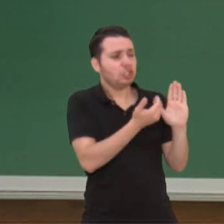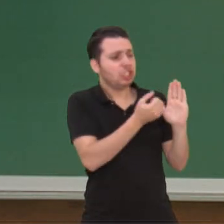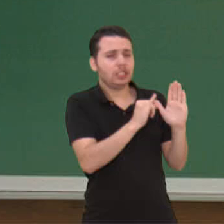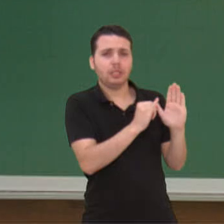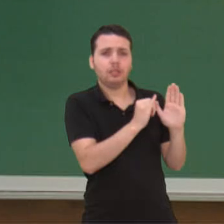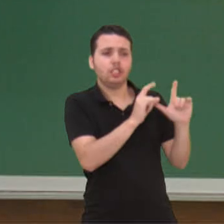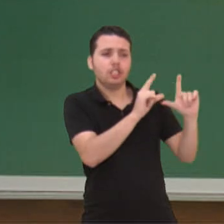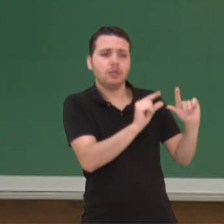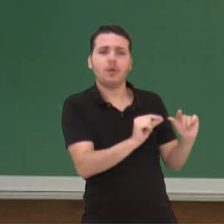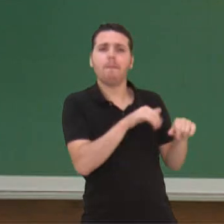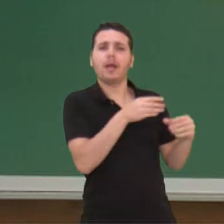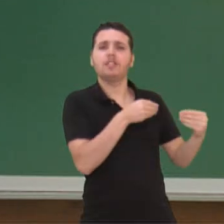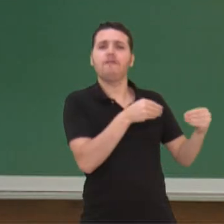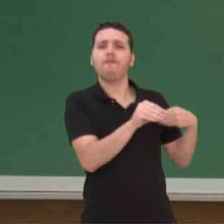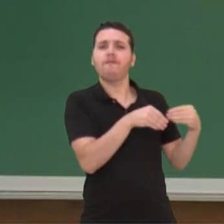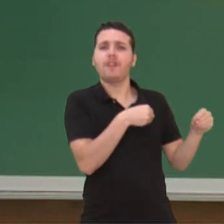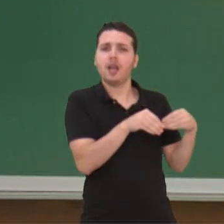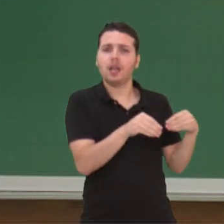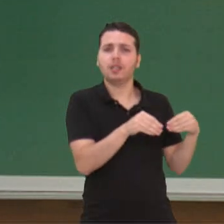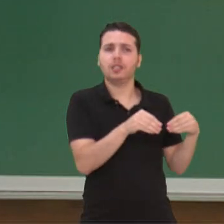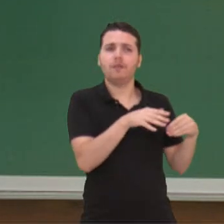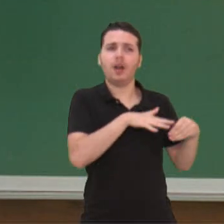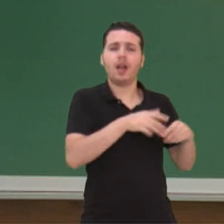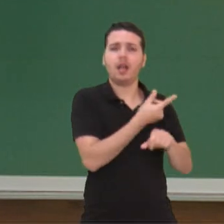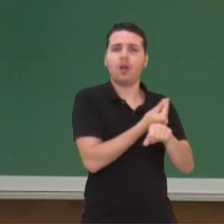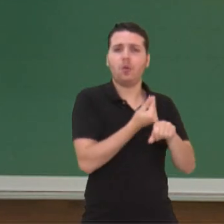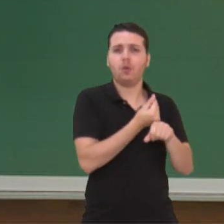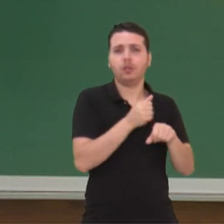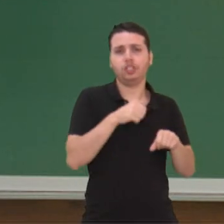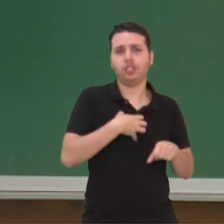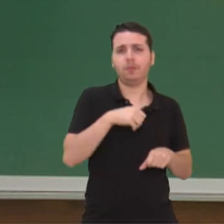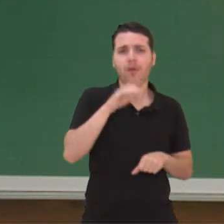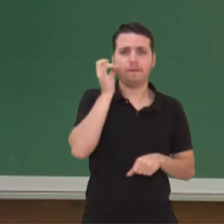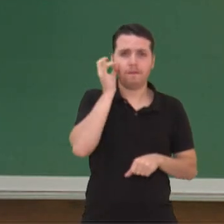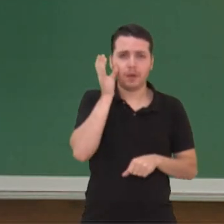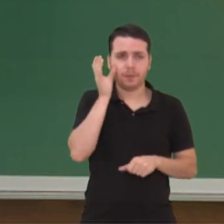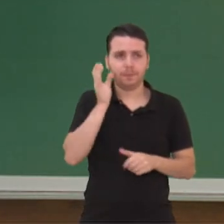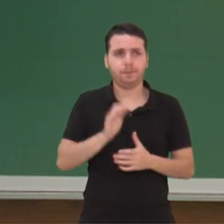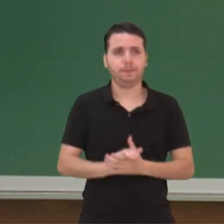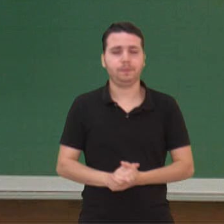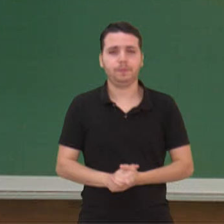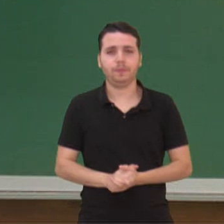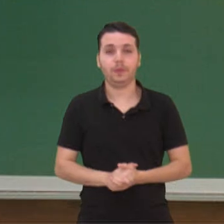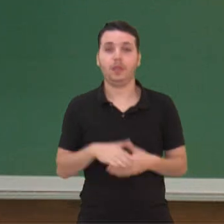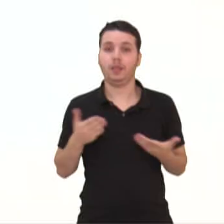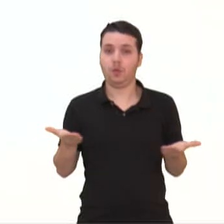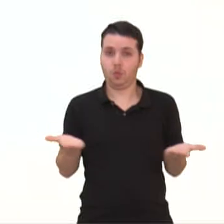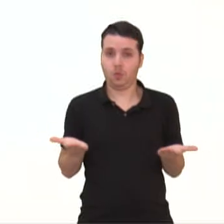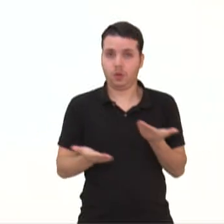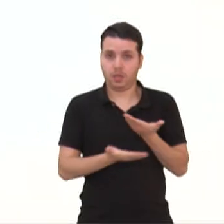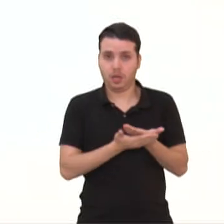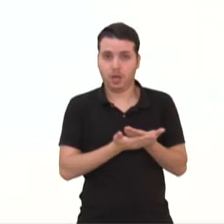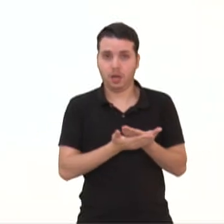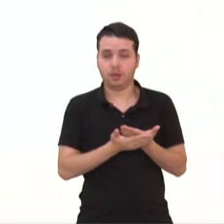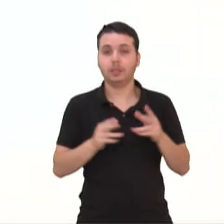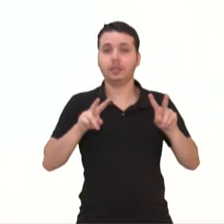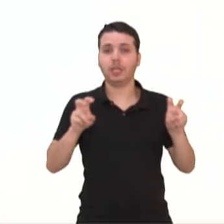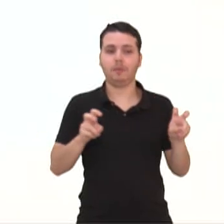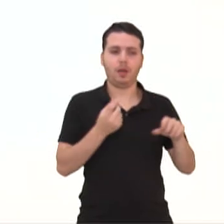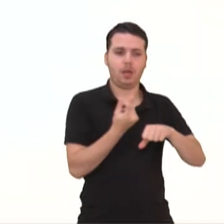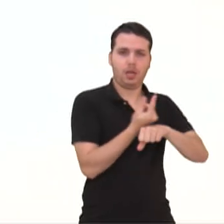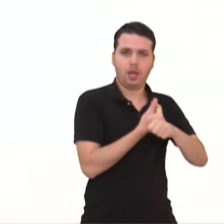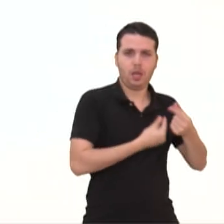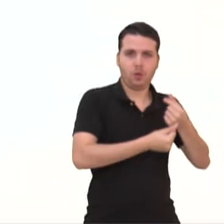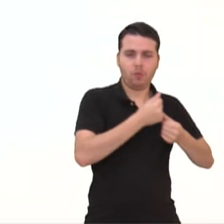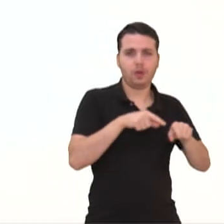de acordos aí, então seriam algumas opções. Então, nessa aula nós falamos sobre economia e